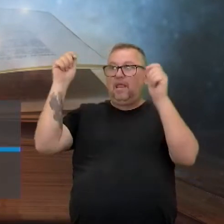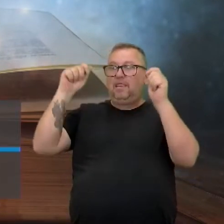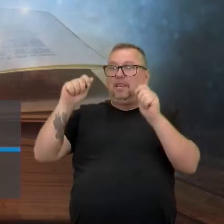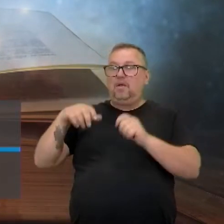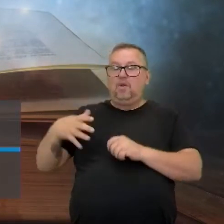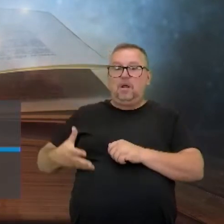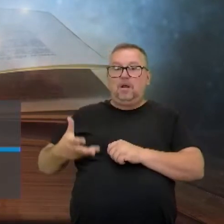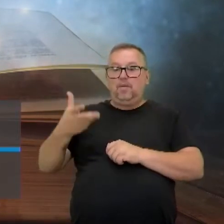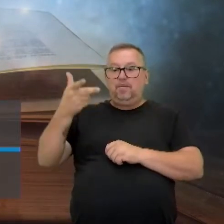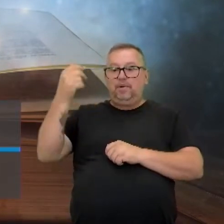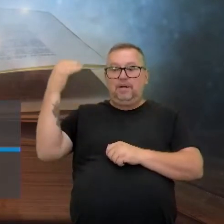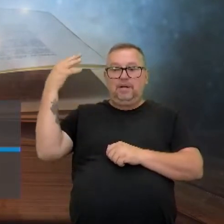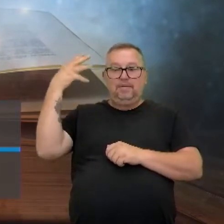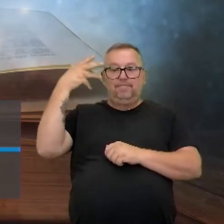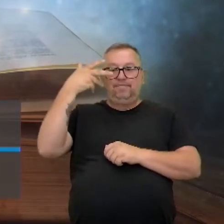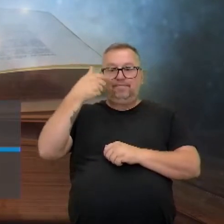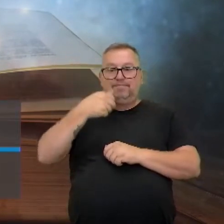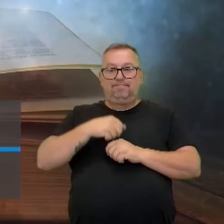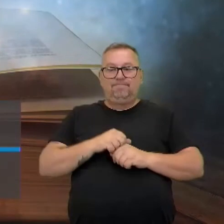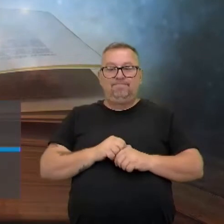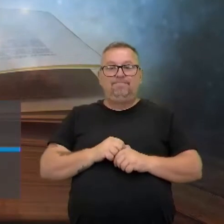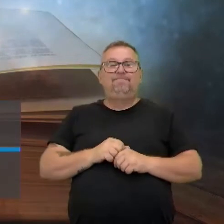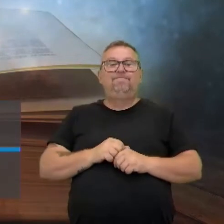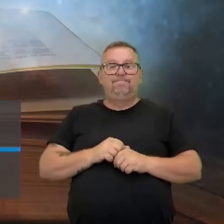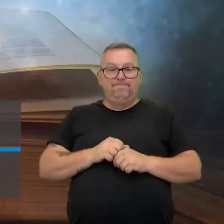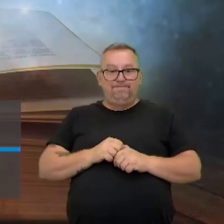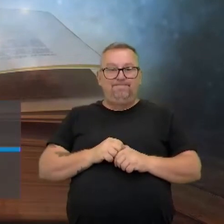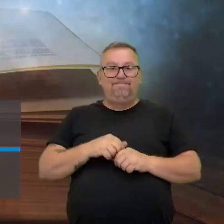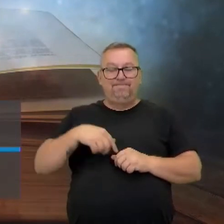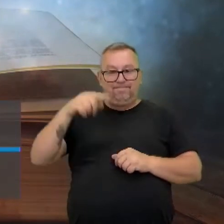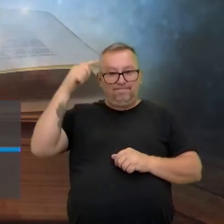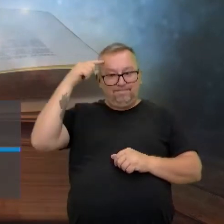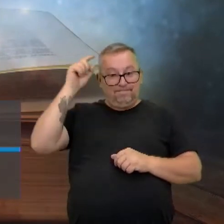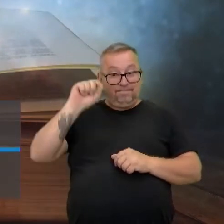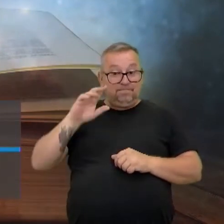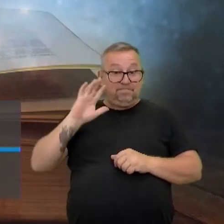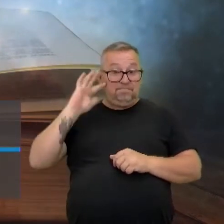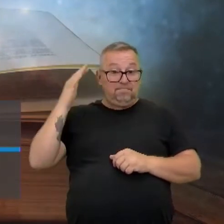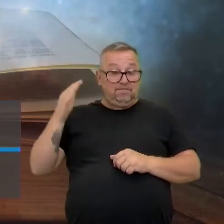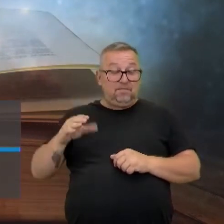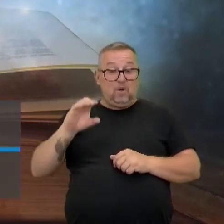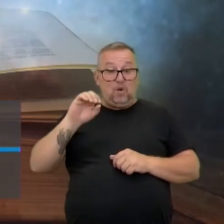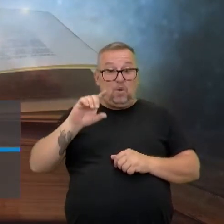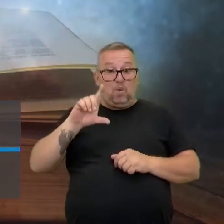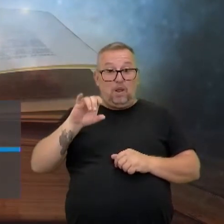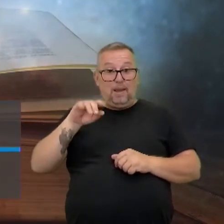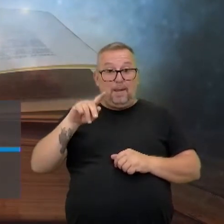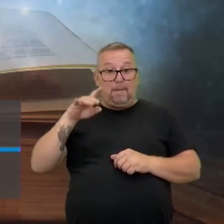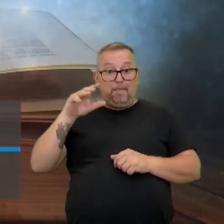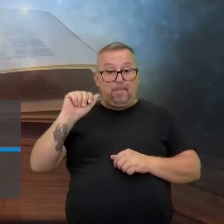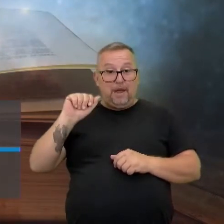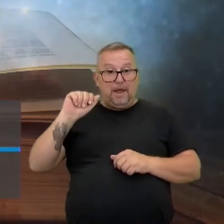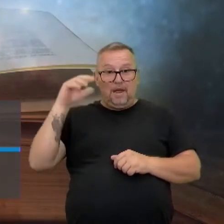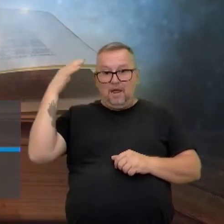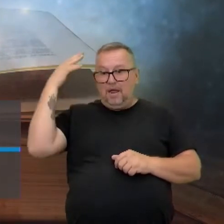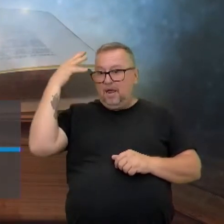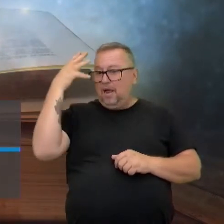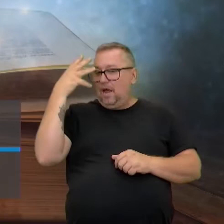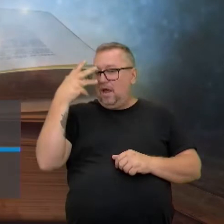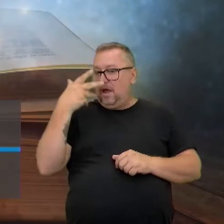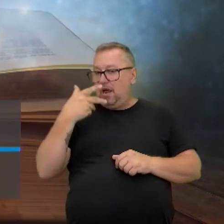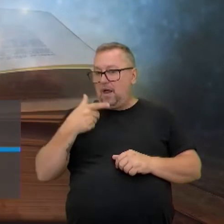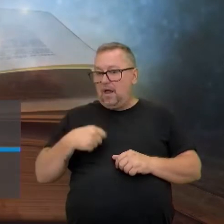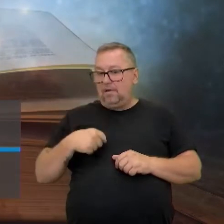aula do Ed, né? Então, pensem aí o que pode acontecer com essa Olímpia. Quem será que é Olímpia? O que será que